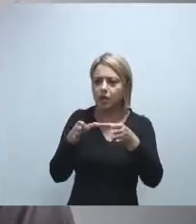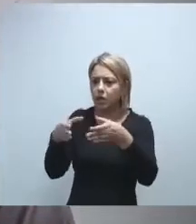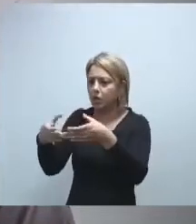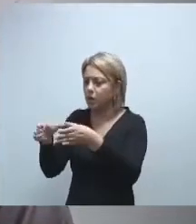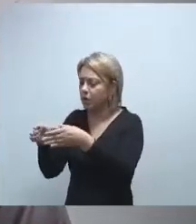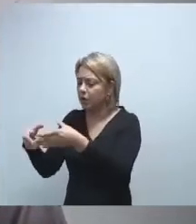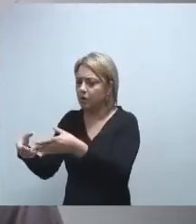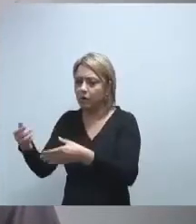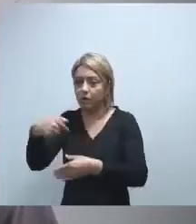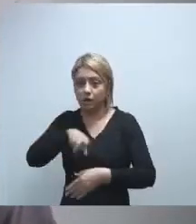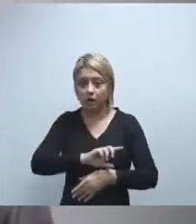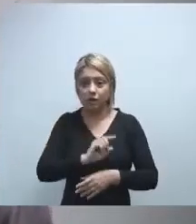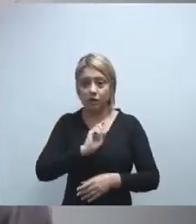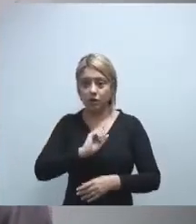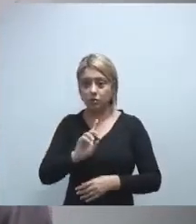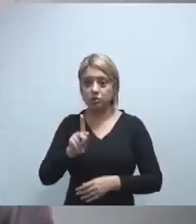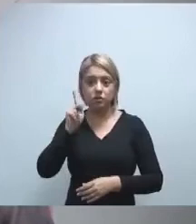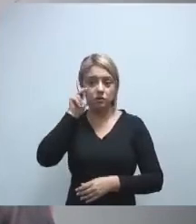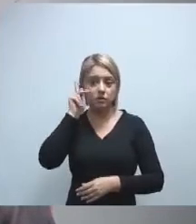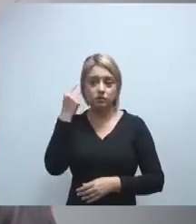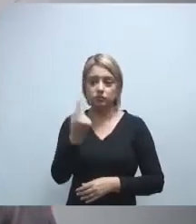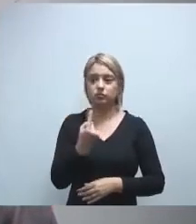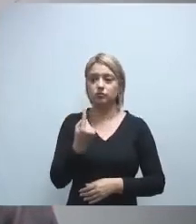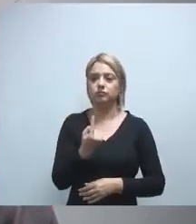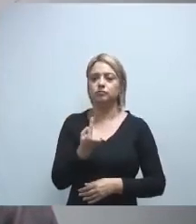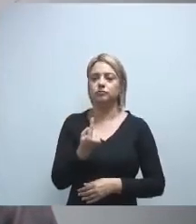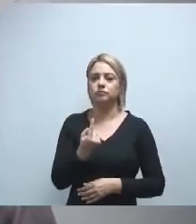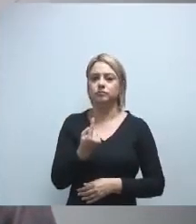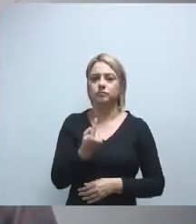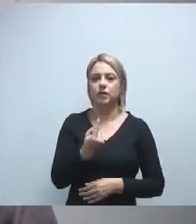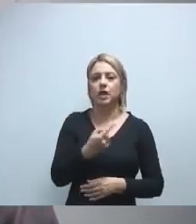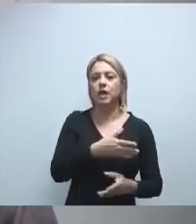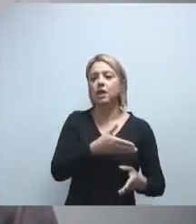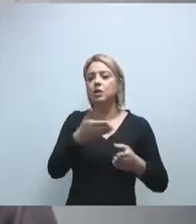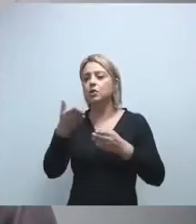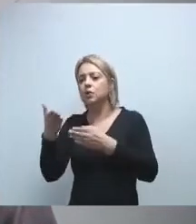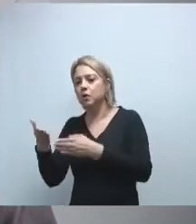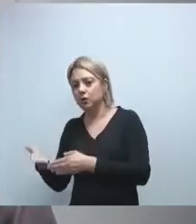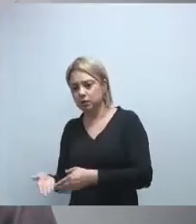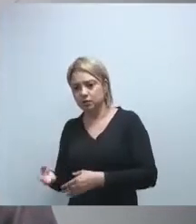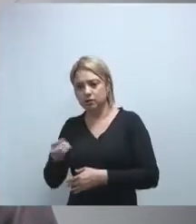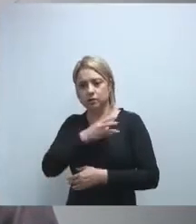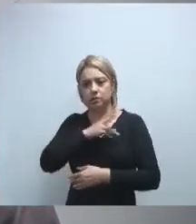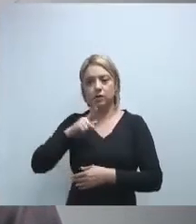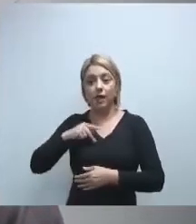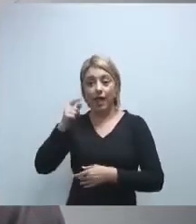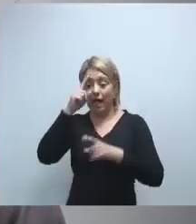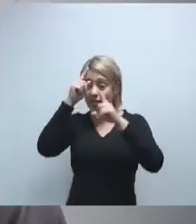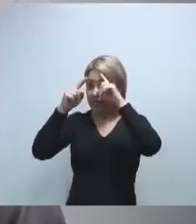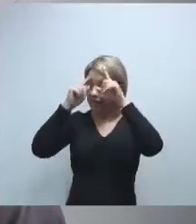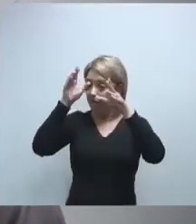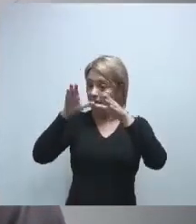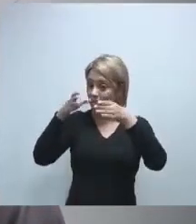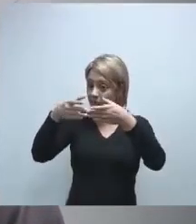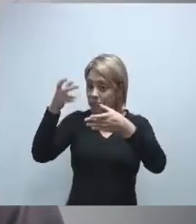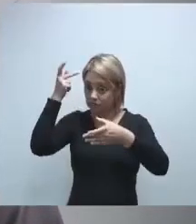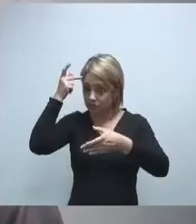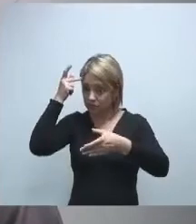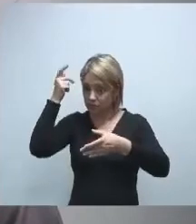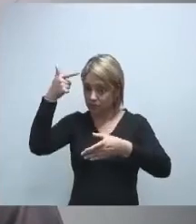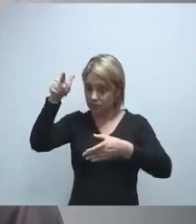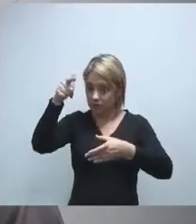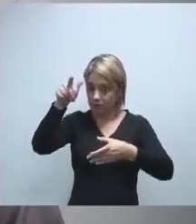e aqui nós só tínhamos o promotor individual e trouxe pelo ministério público são paulo a ideia dos grupos que